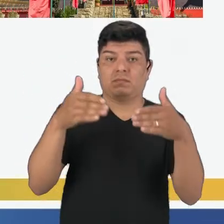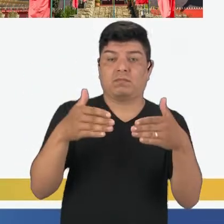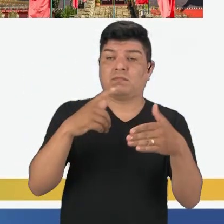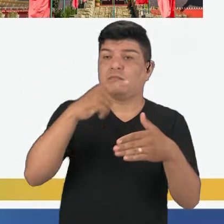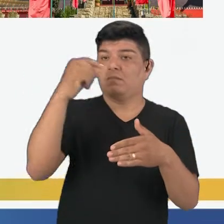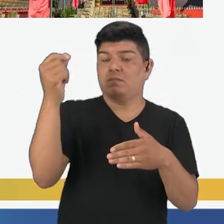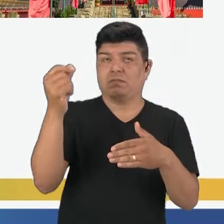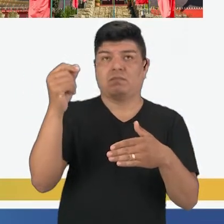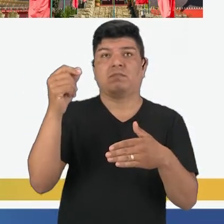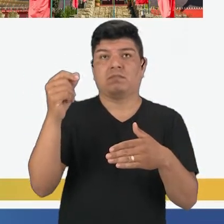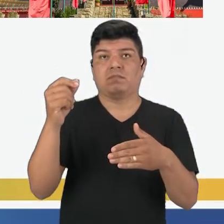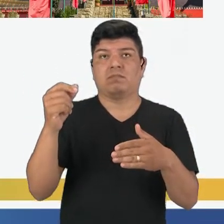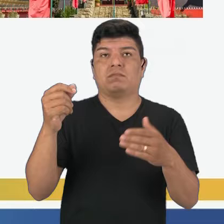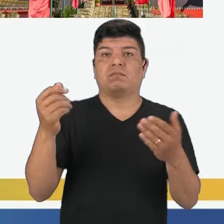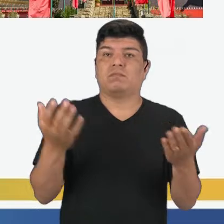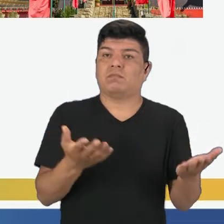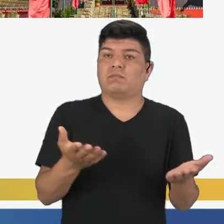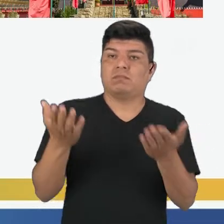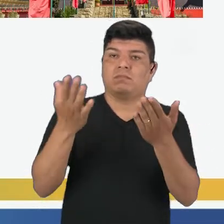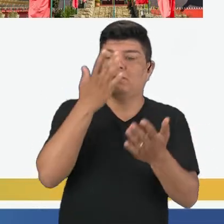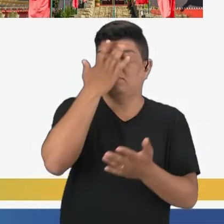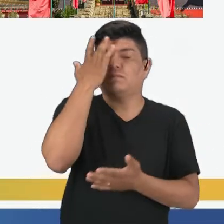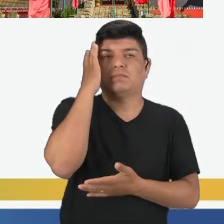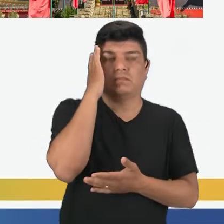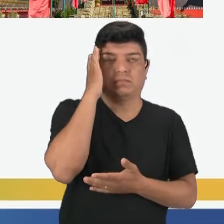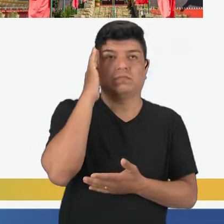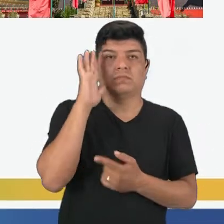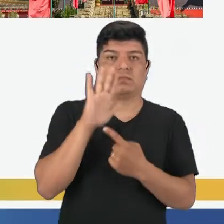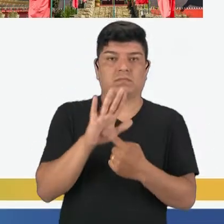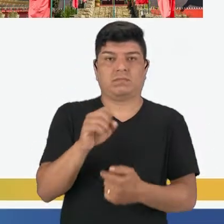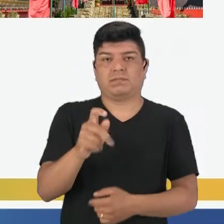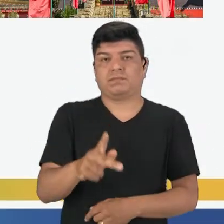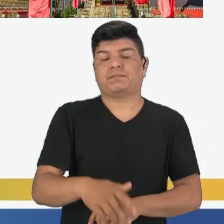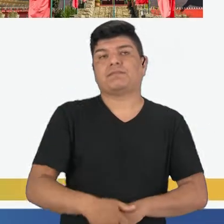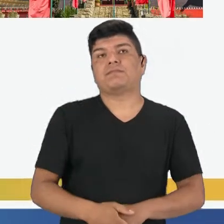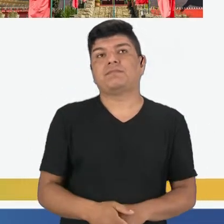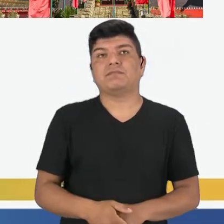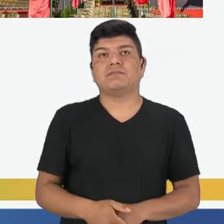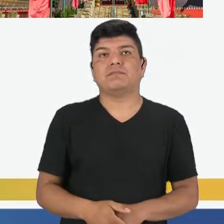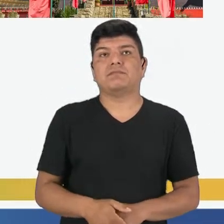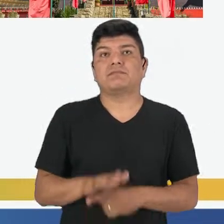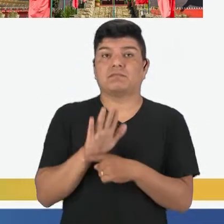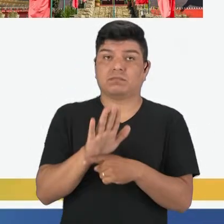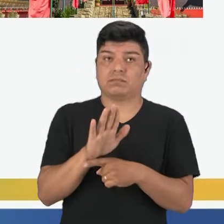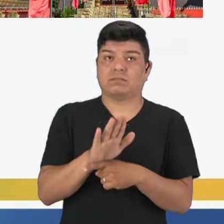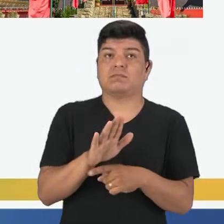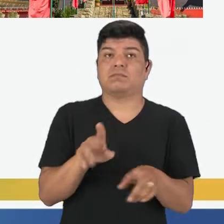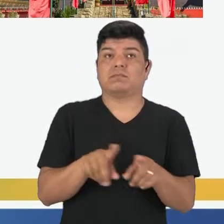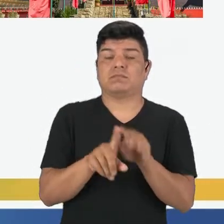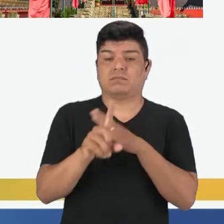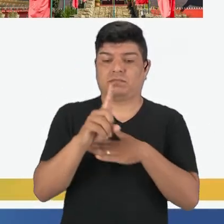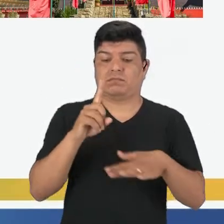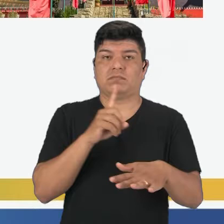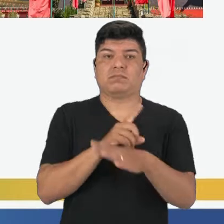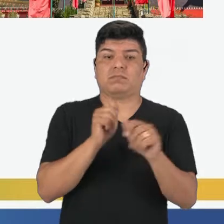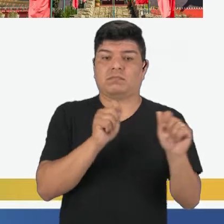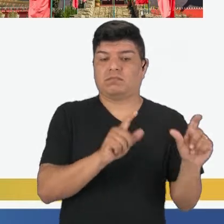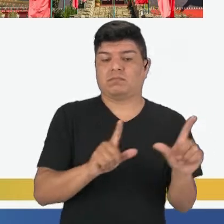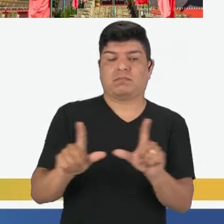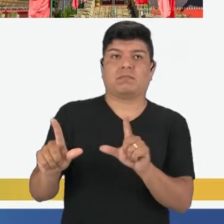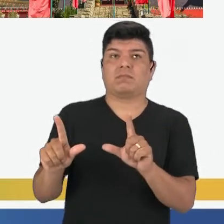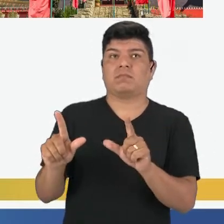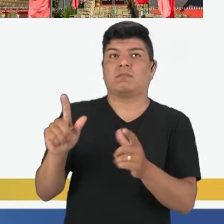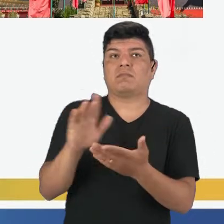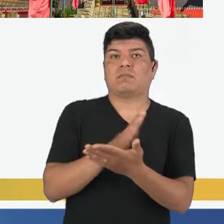fora dela e foram aclamados como pessoas de destaque, ok? A contribuição deles à sociedade. Nesse slide aí você está